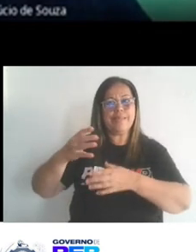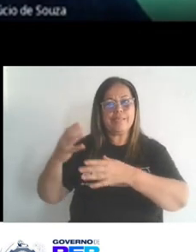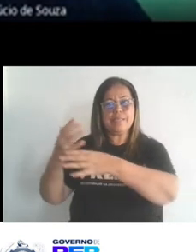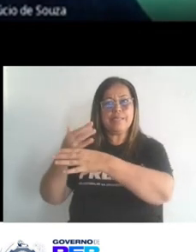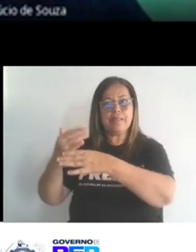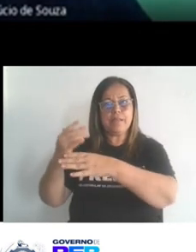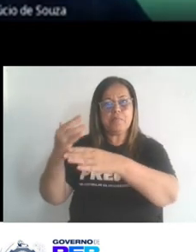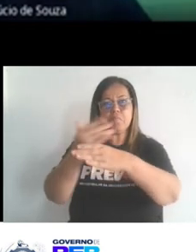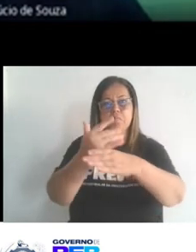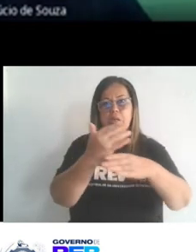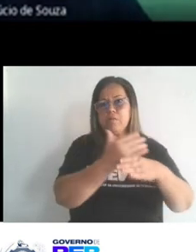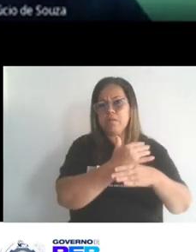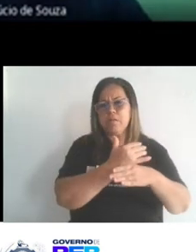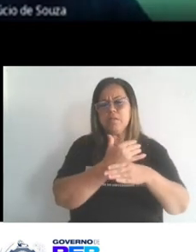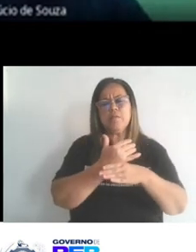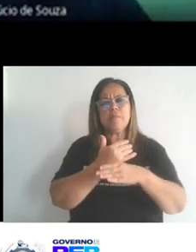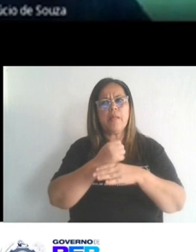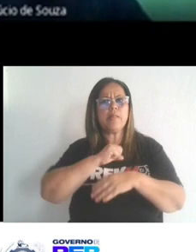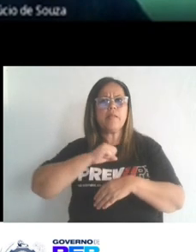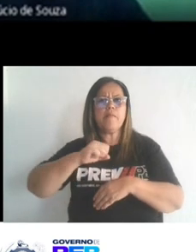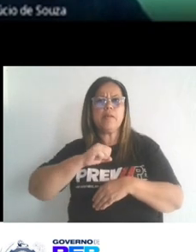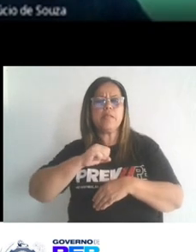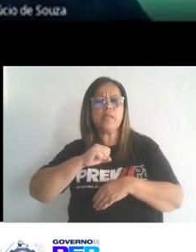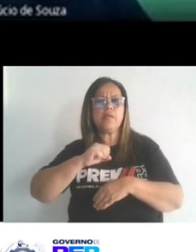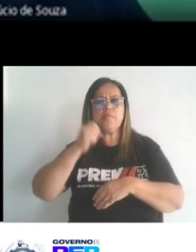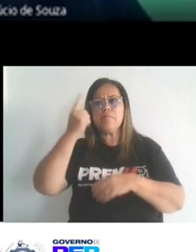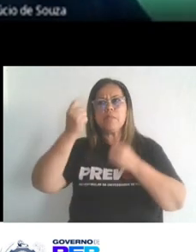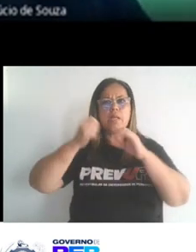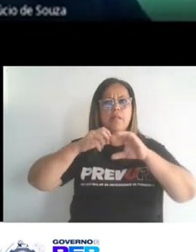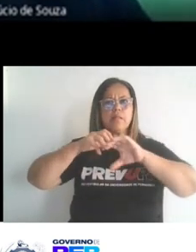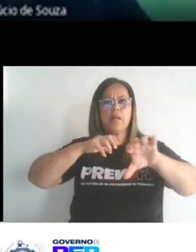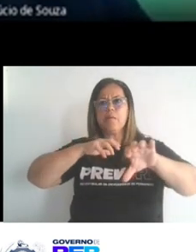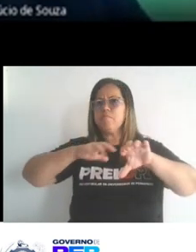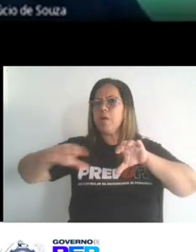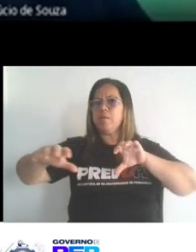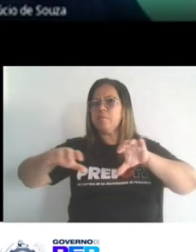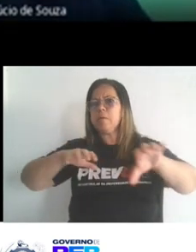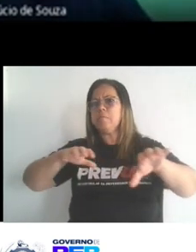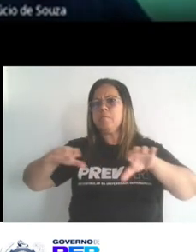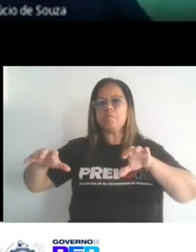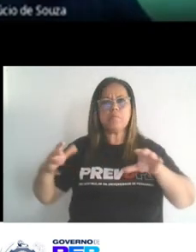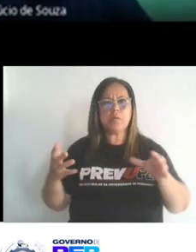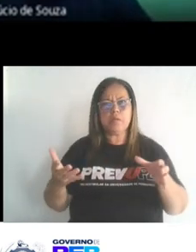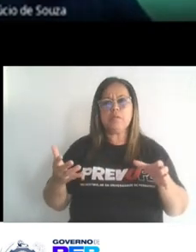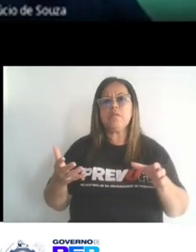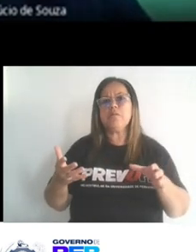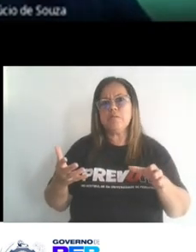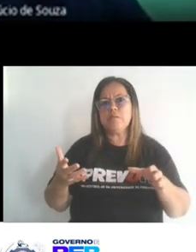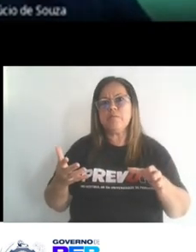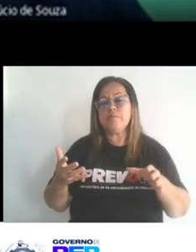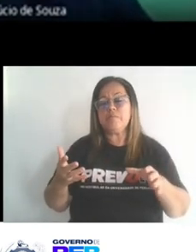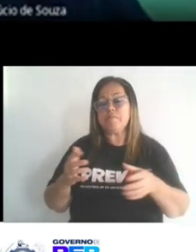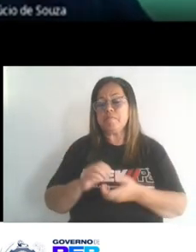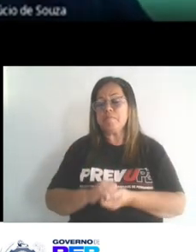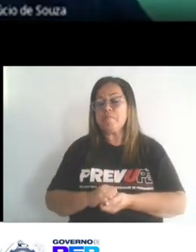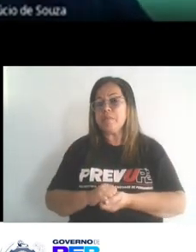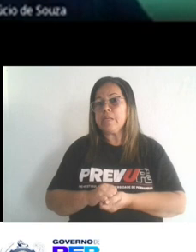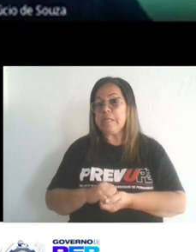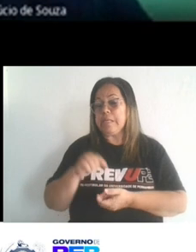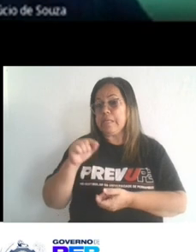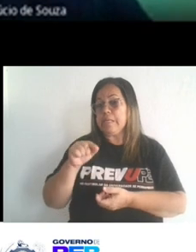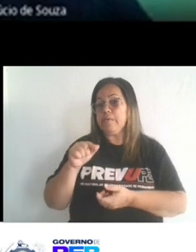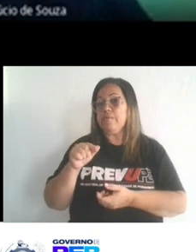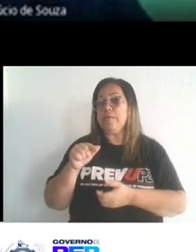ideias separatistas isto é a separação da província do restante do país foi nesse